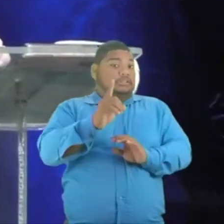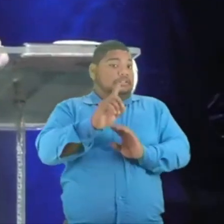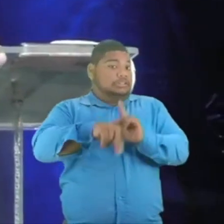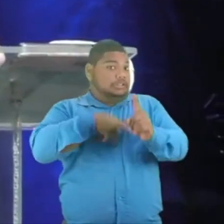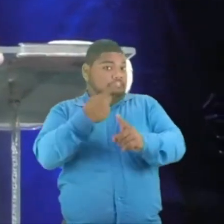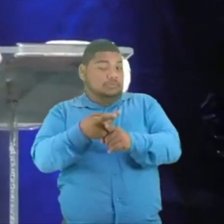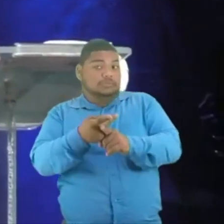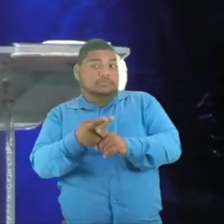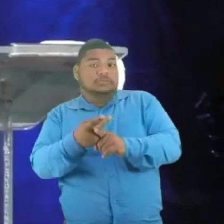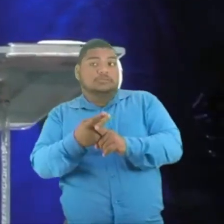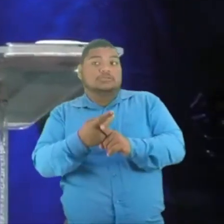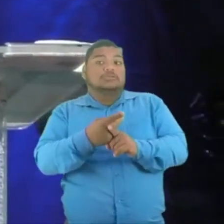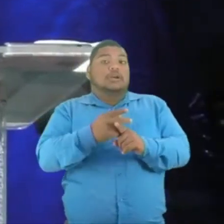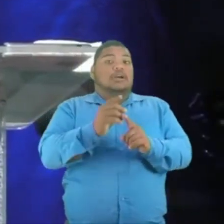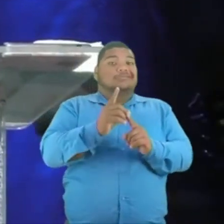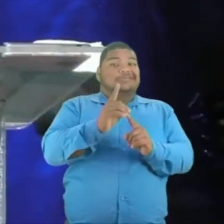Senhor